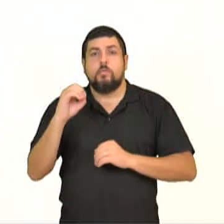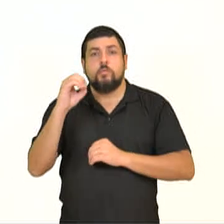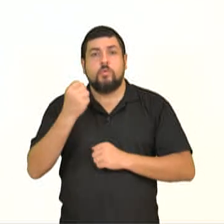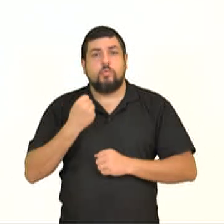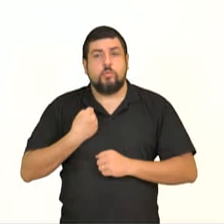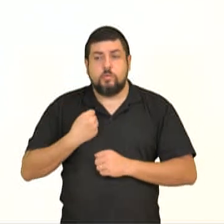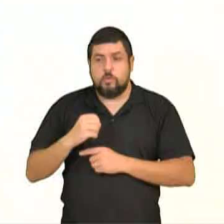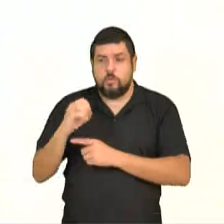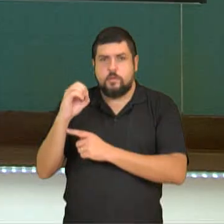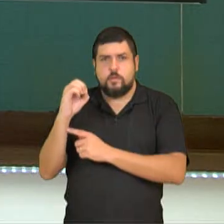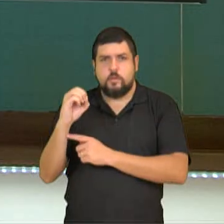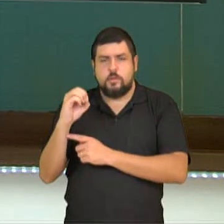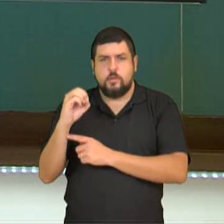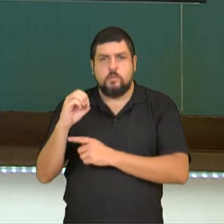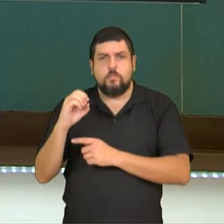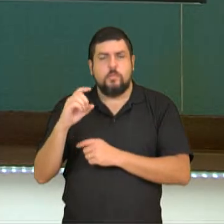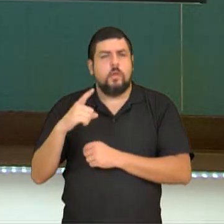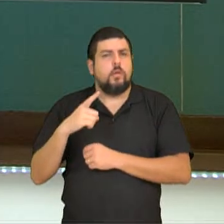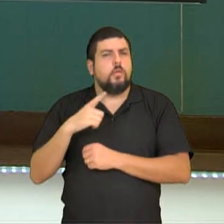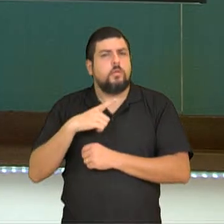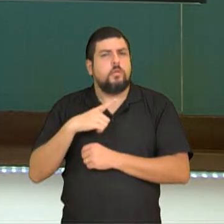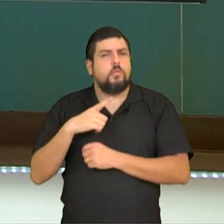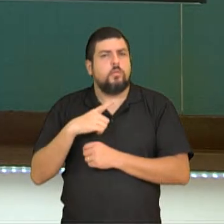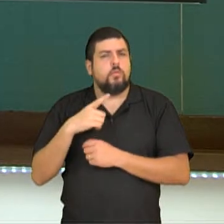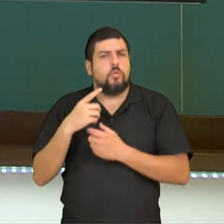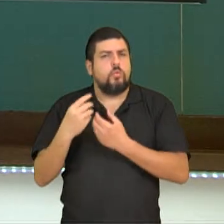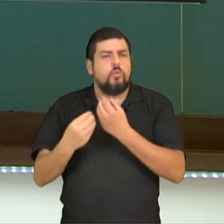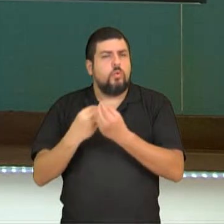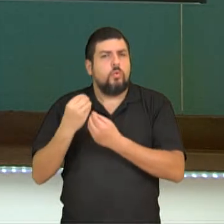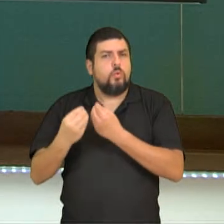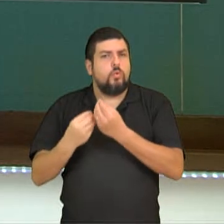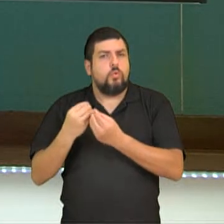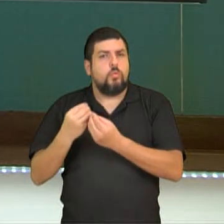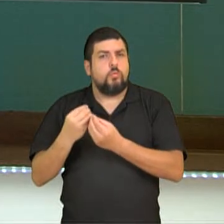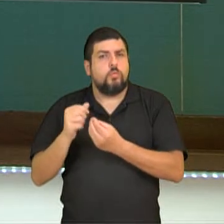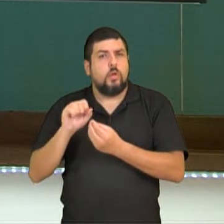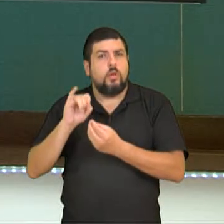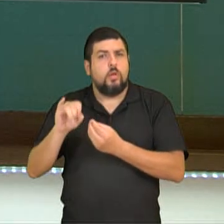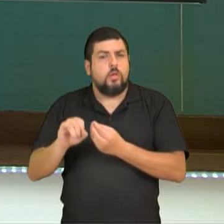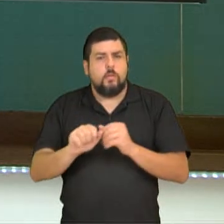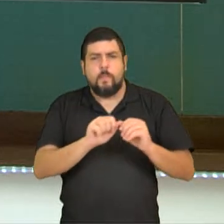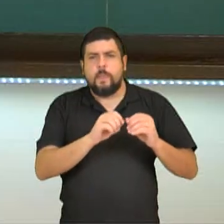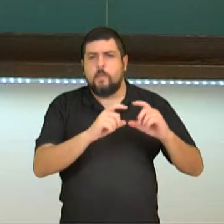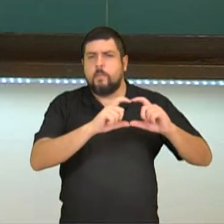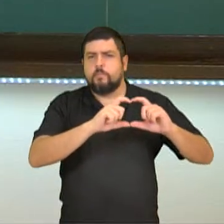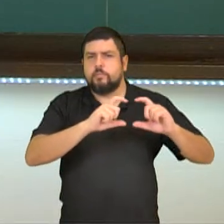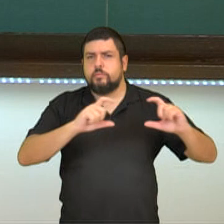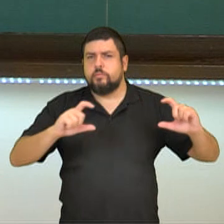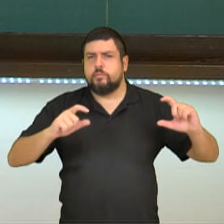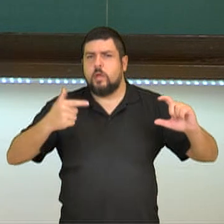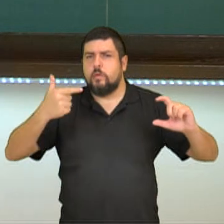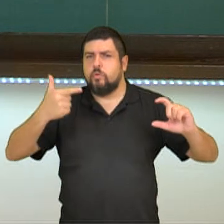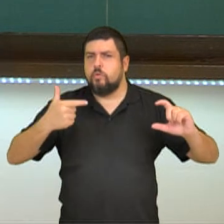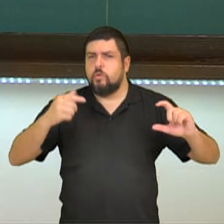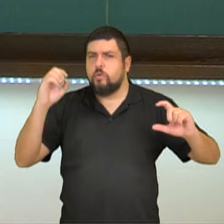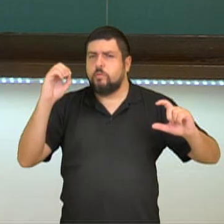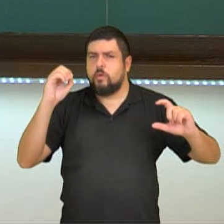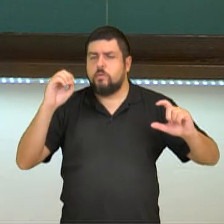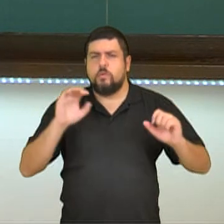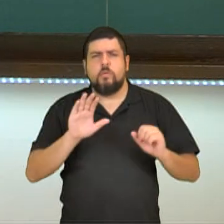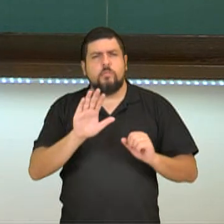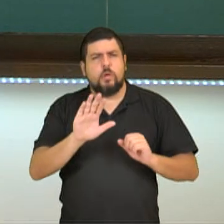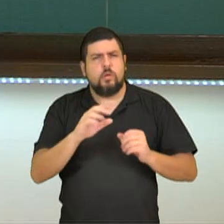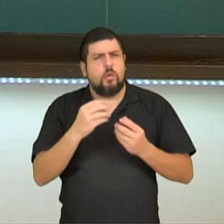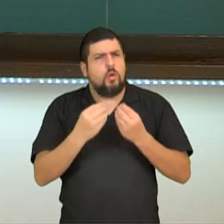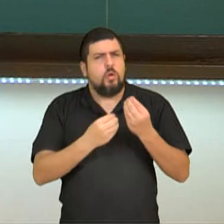função quadrática são obtidos quando resolvemos o quê? A equação do segundo grau. E como que a gente resolve uma equação do segundo